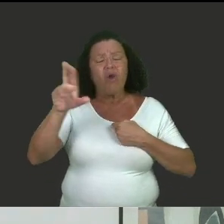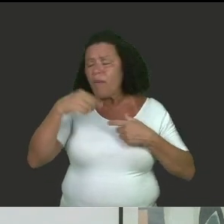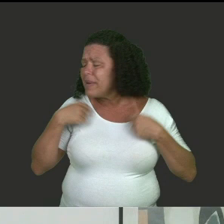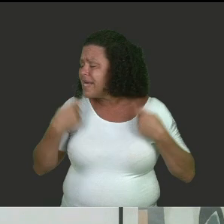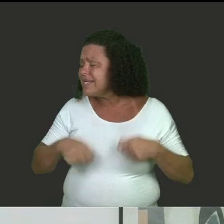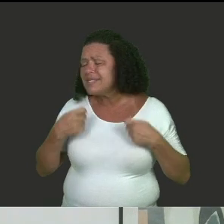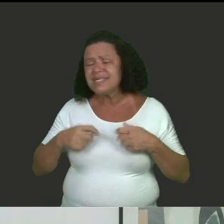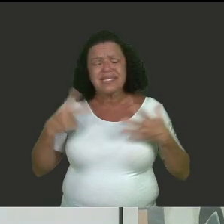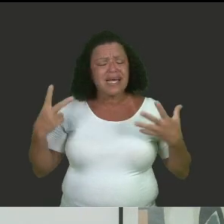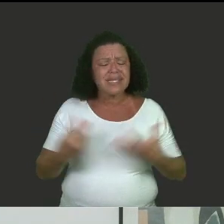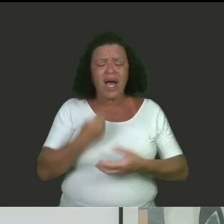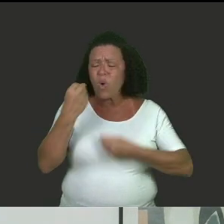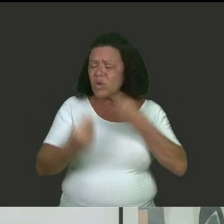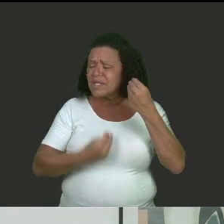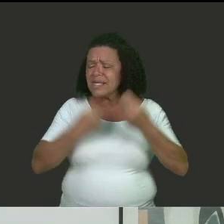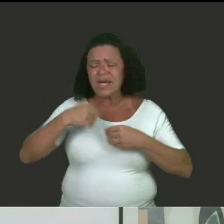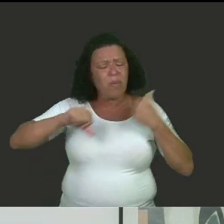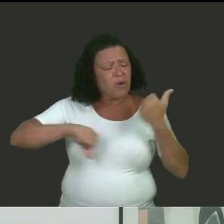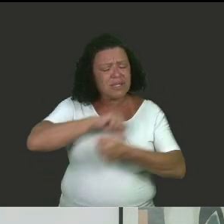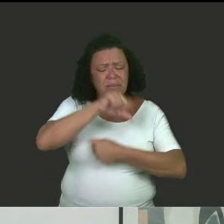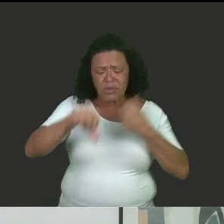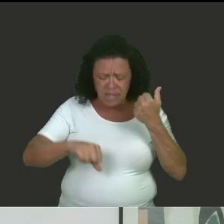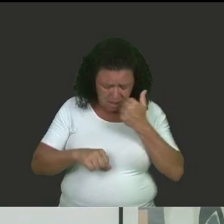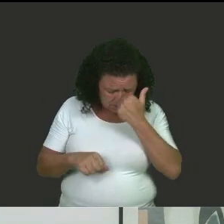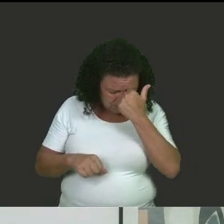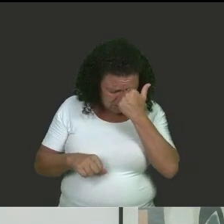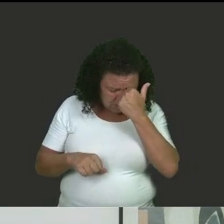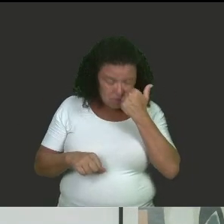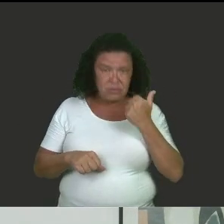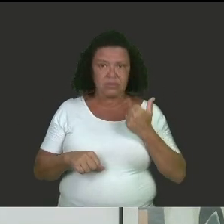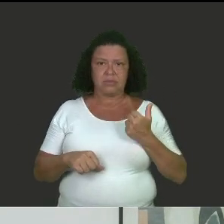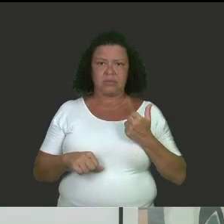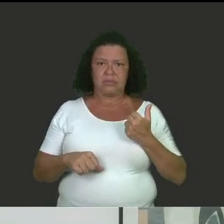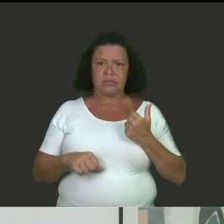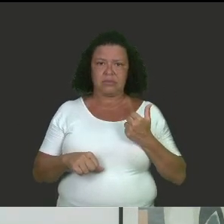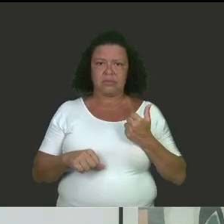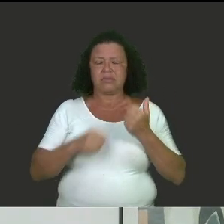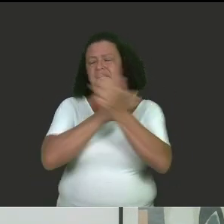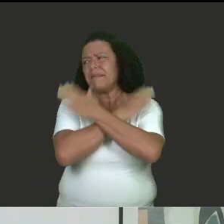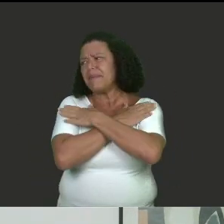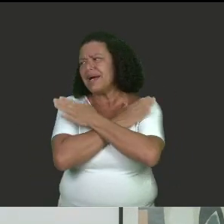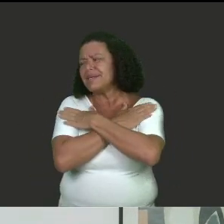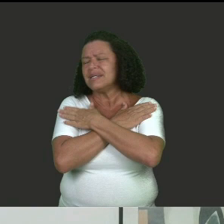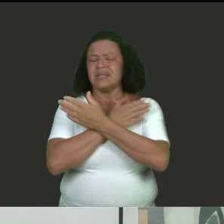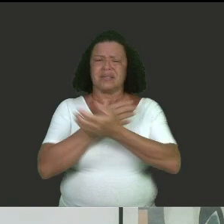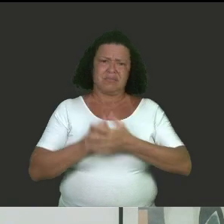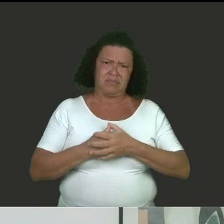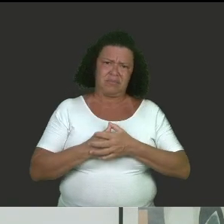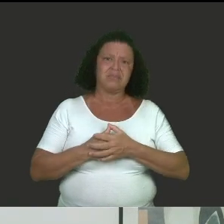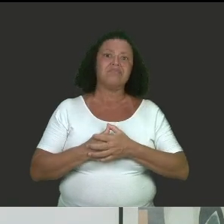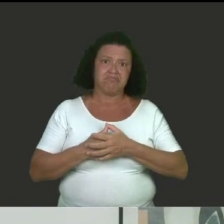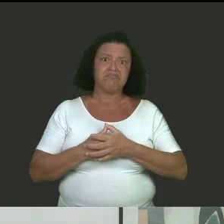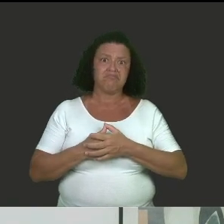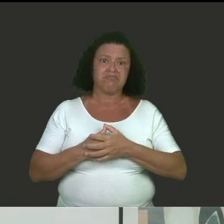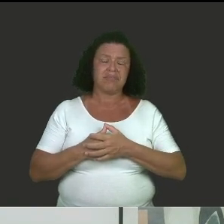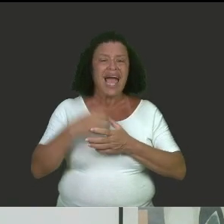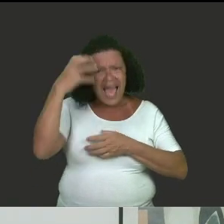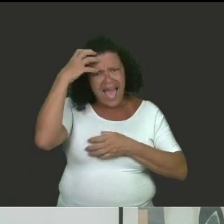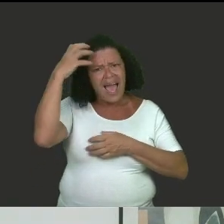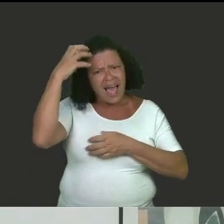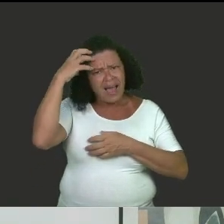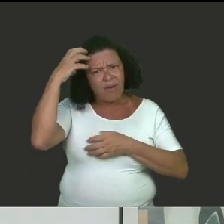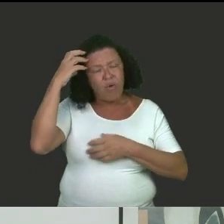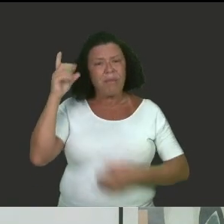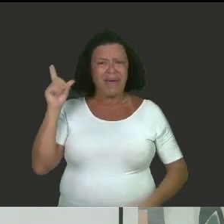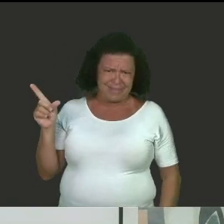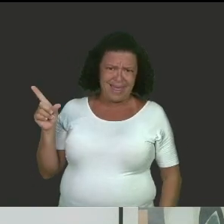passar e eu possa me modificar? Se eu perdi um emprego, será que realmente a culpa é do